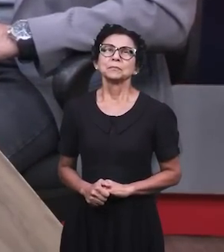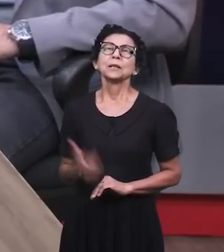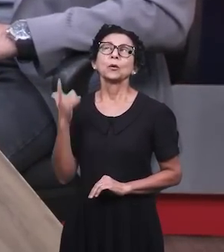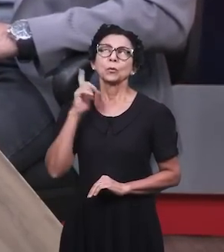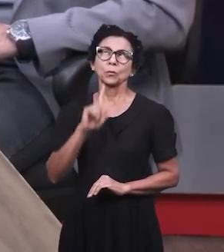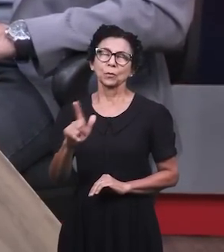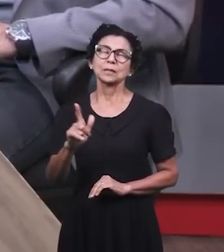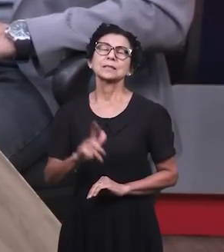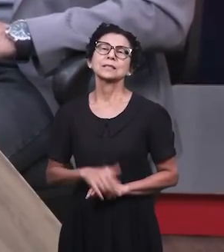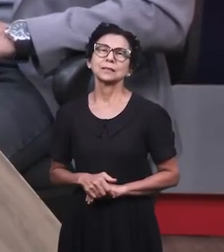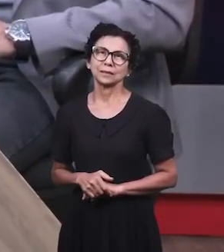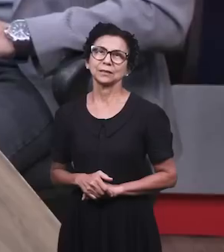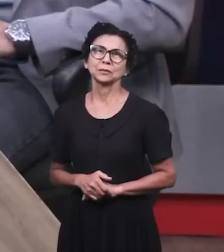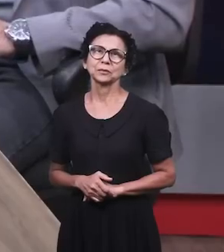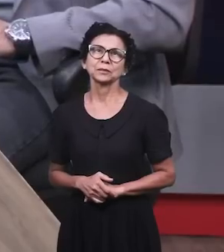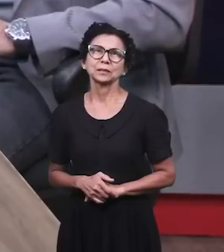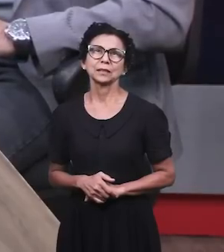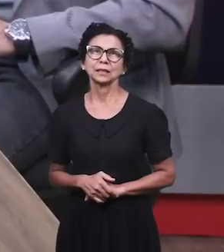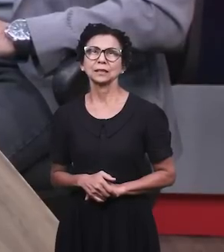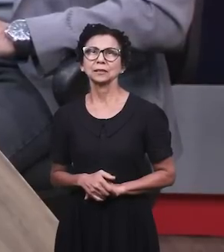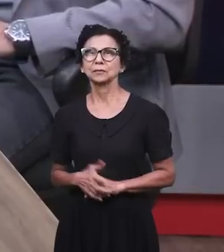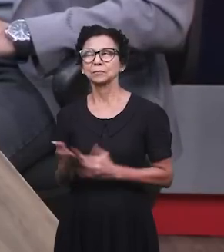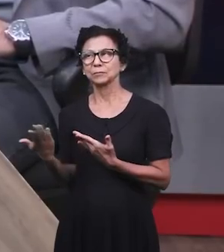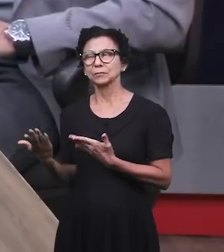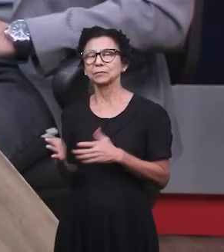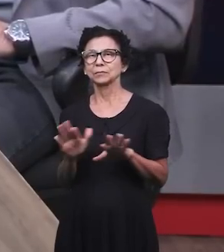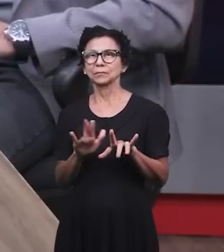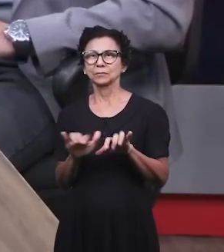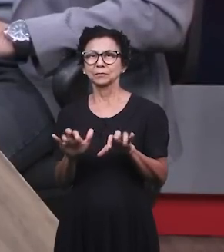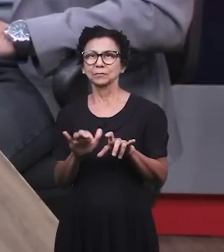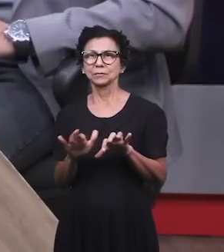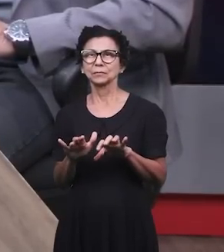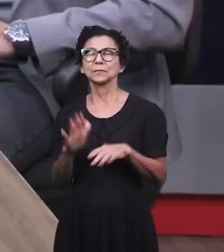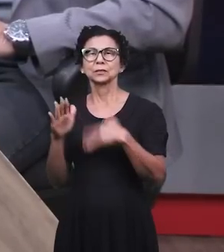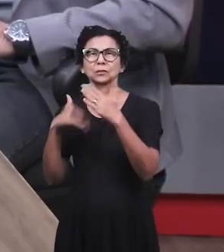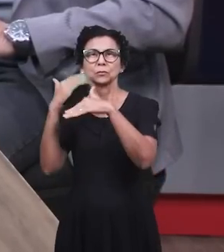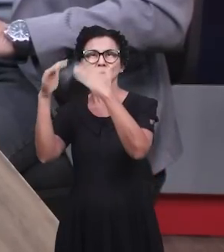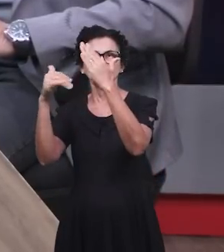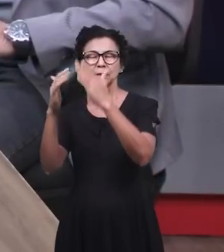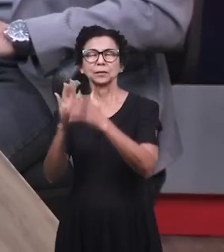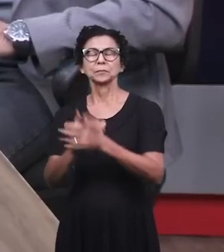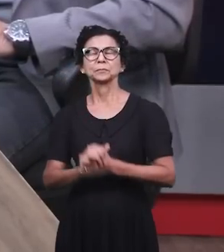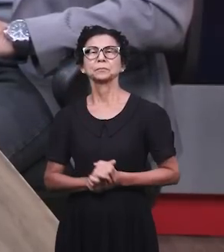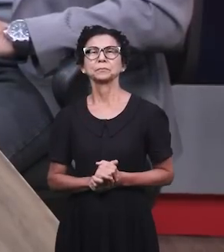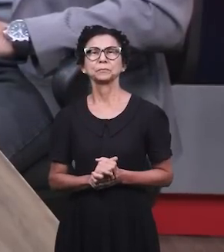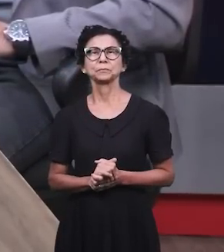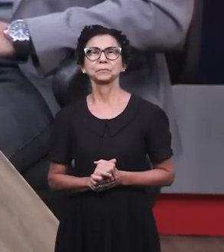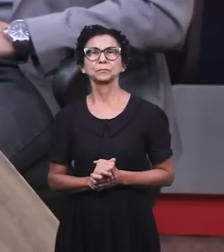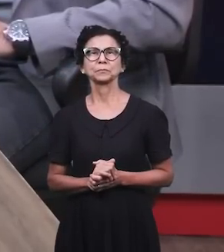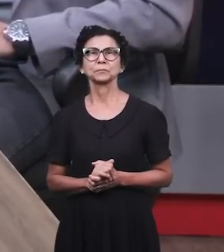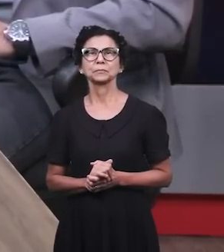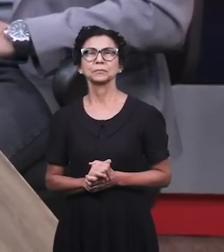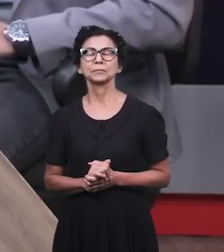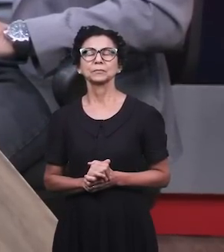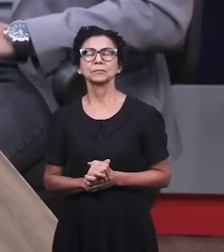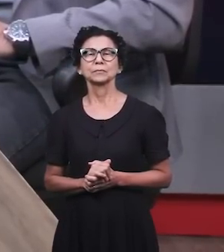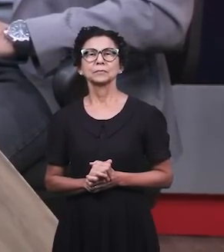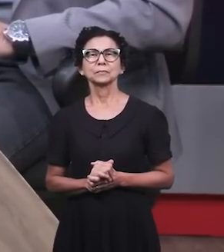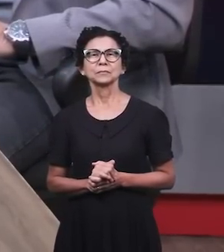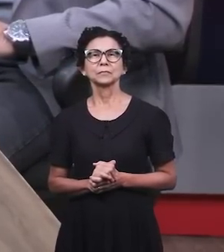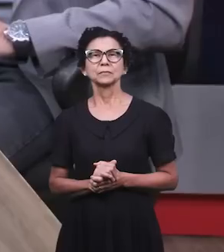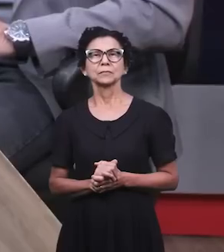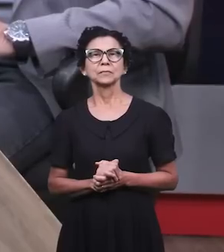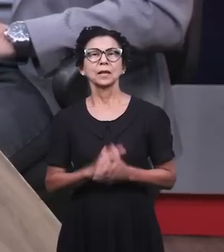desenvolver uma máquina com todos os princípios que se usa até hoje na computação e conseguiu descriptografar.